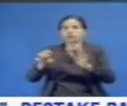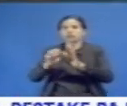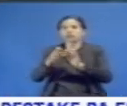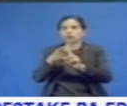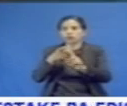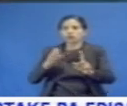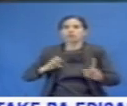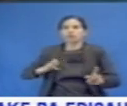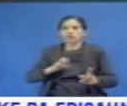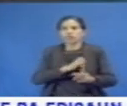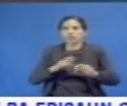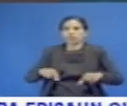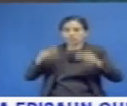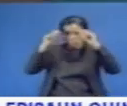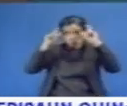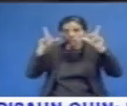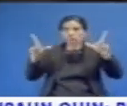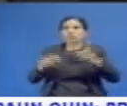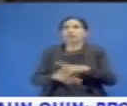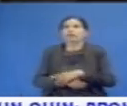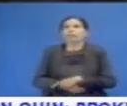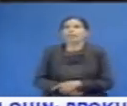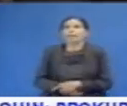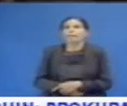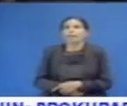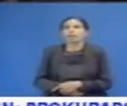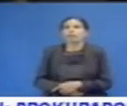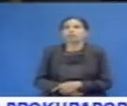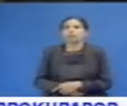Timor-Leste. Mariano da Costa, Júlio de Jesus, ba RTTL.